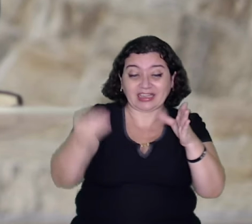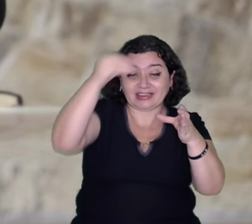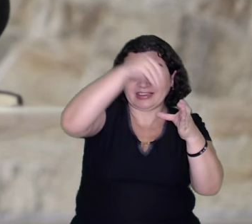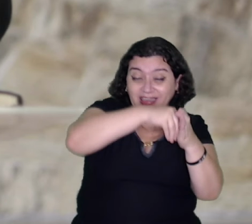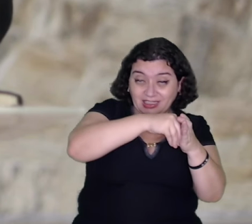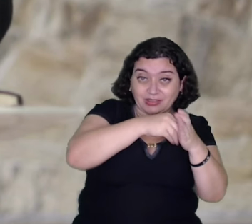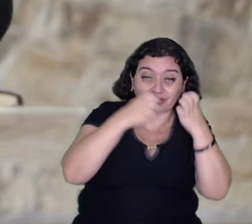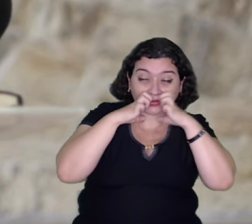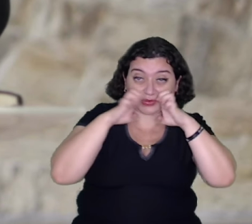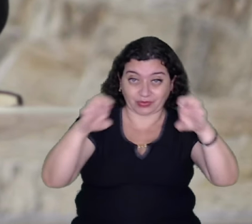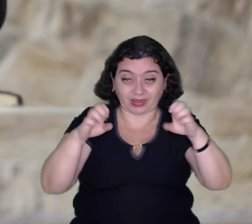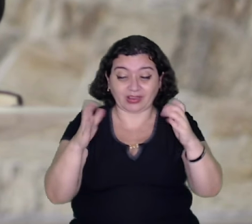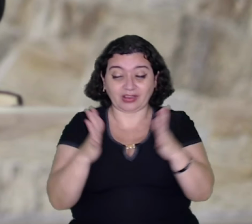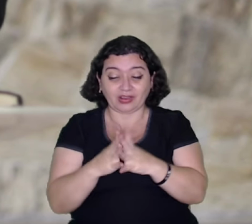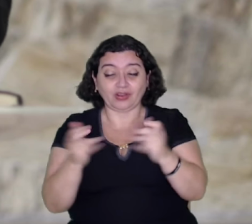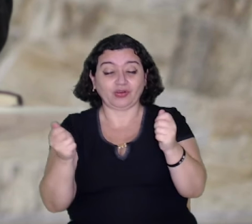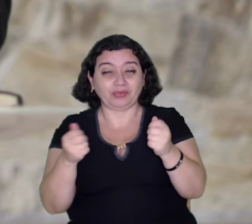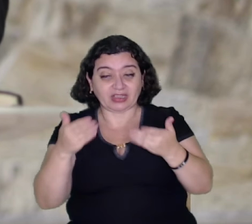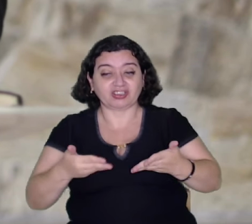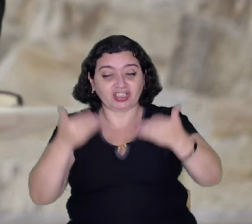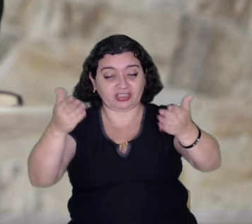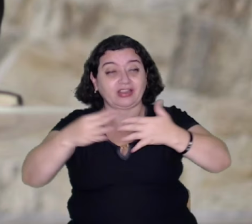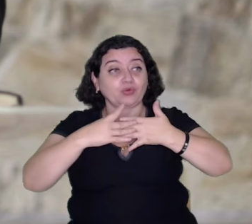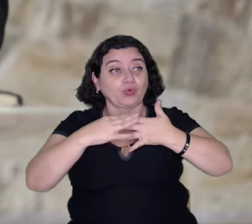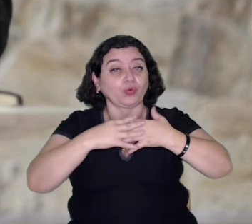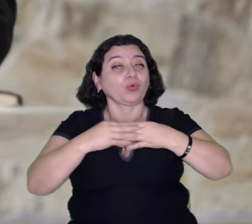milagre, ele pode trazer cura,